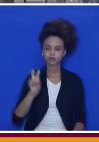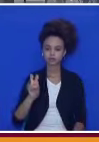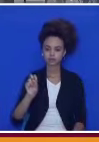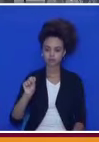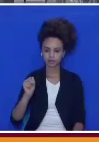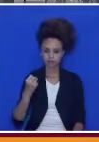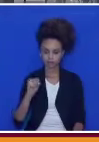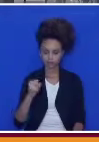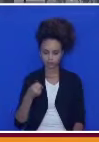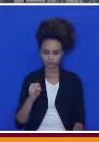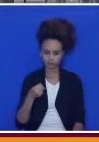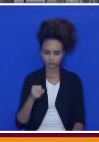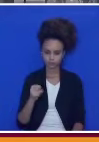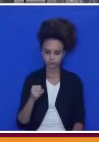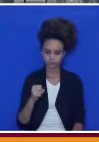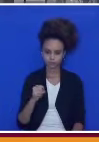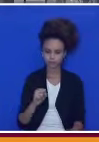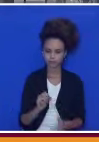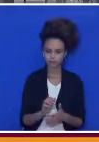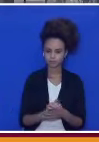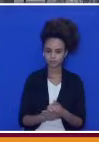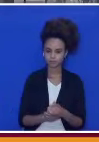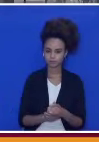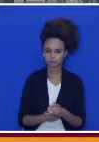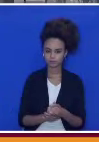Cinza, 58.